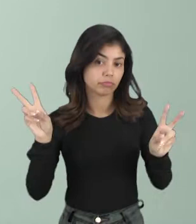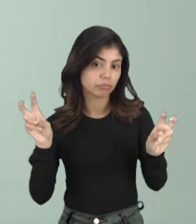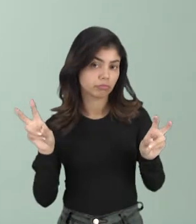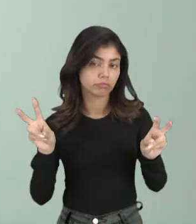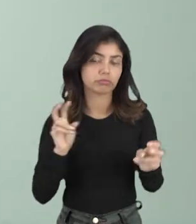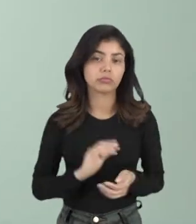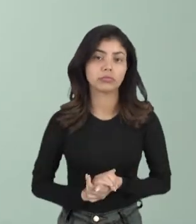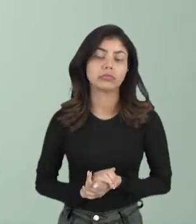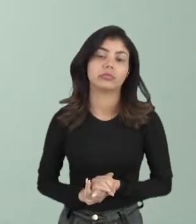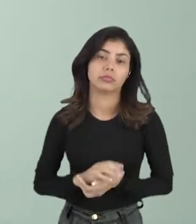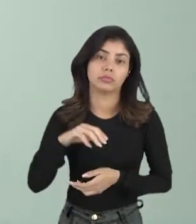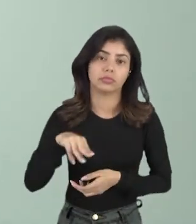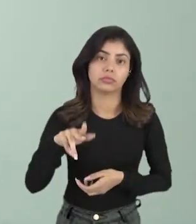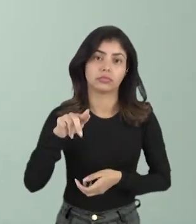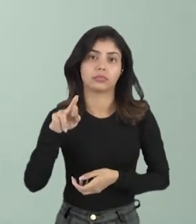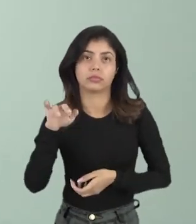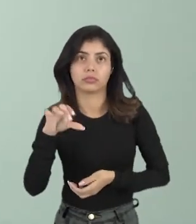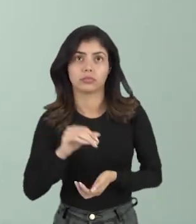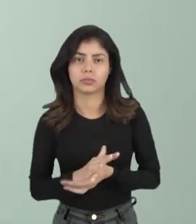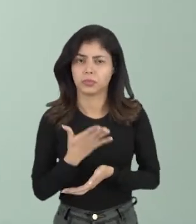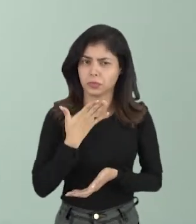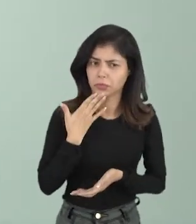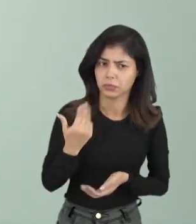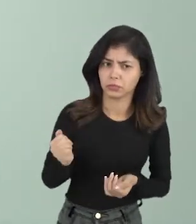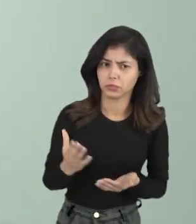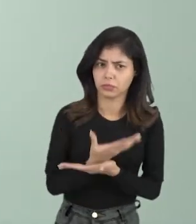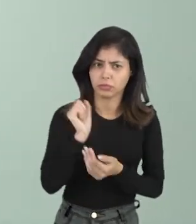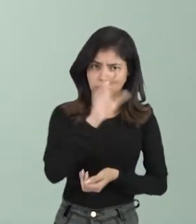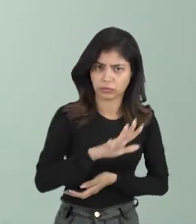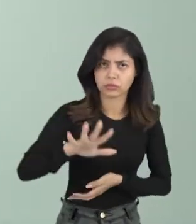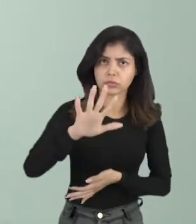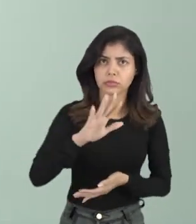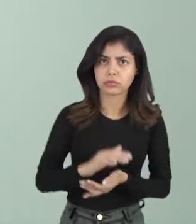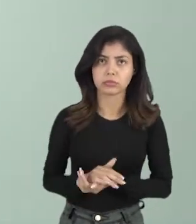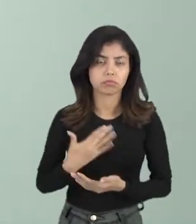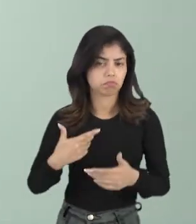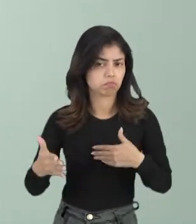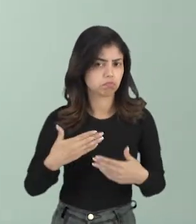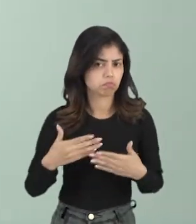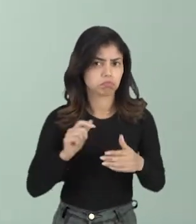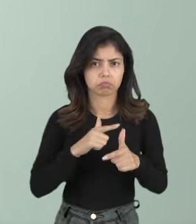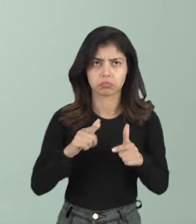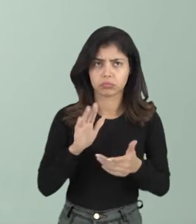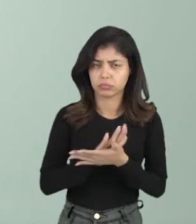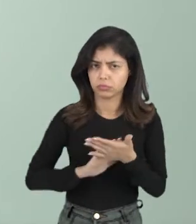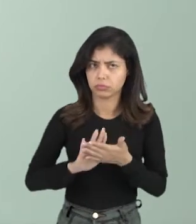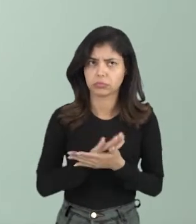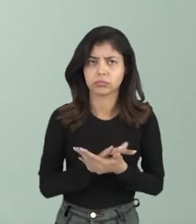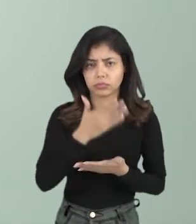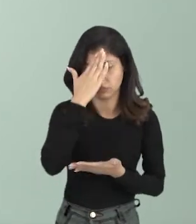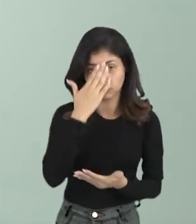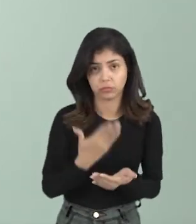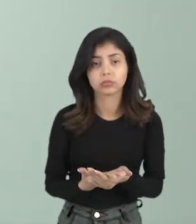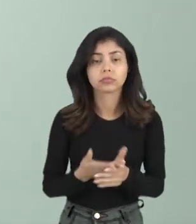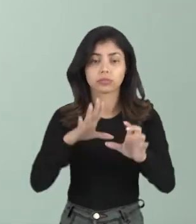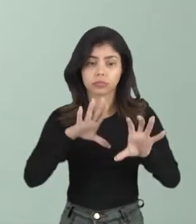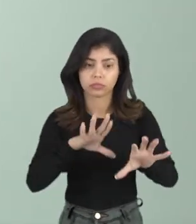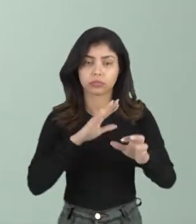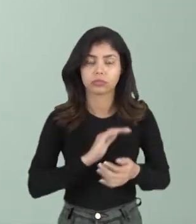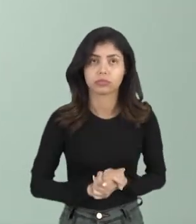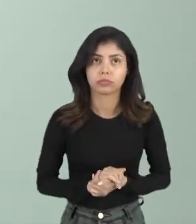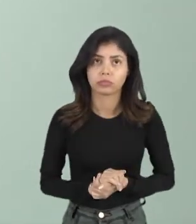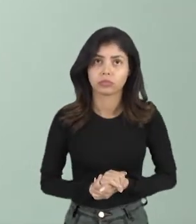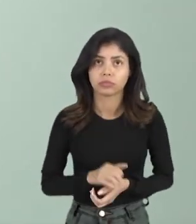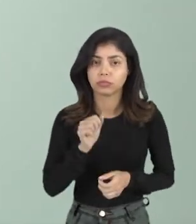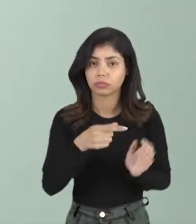tese, de uma máquina para captar o mundo real. Então ele não tinha trabalho de nada, acreditava-se dessa forma.